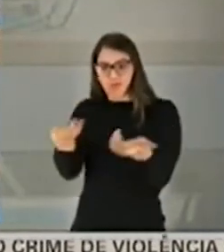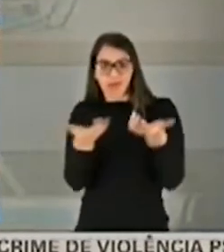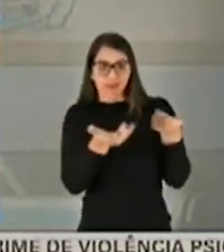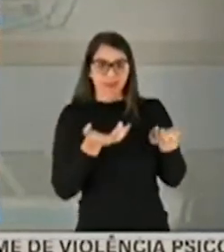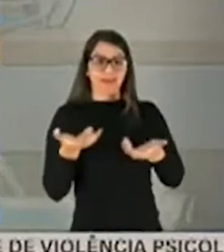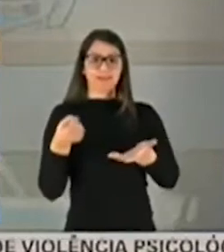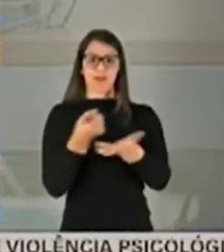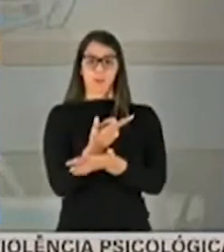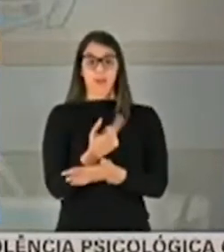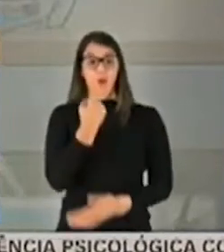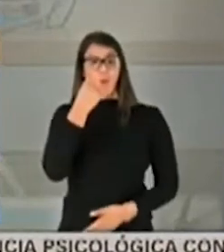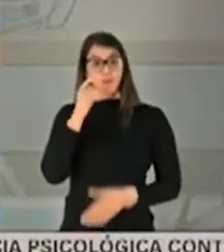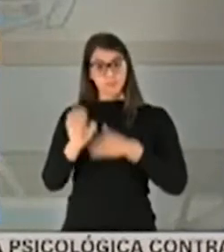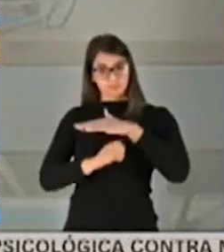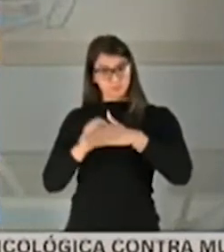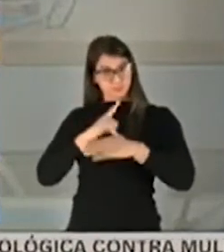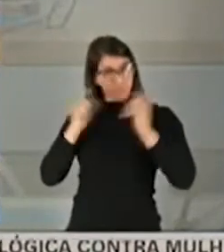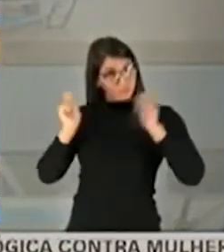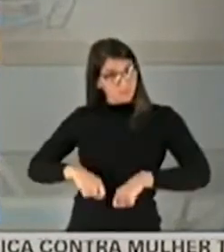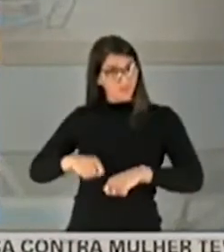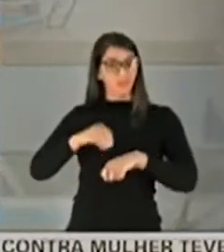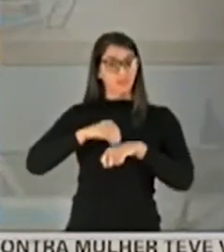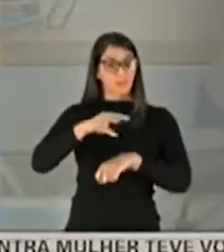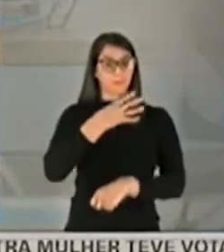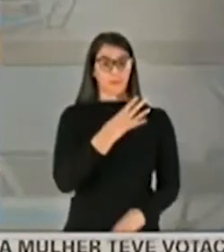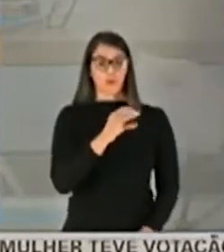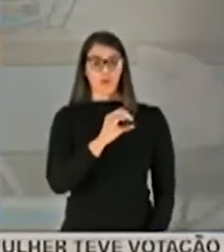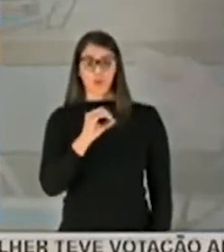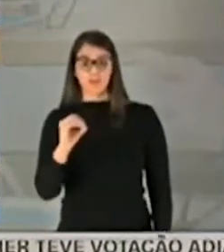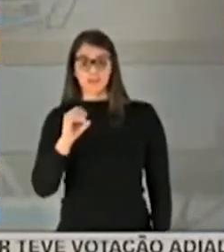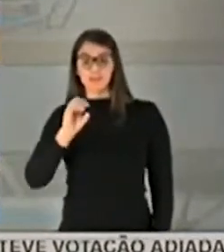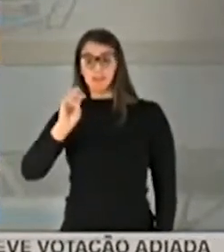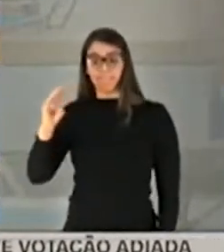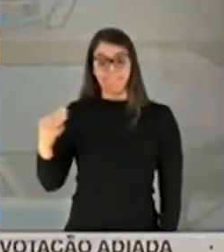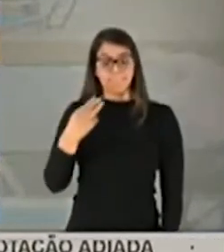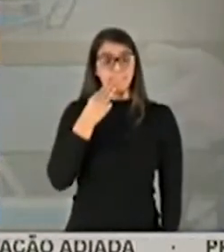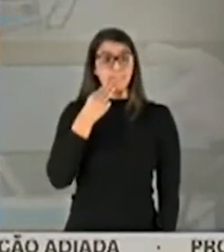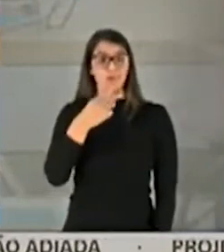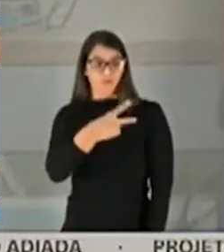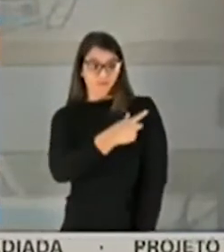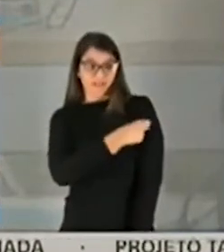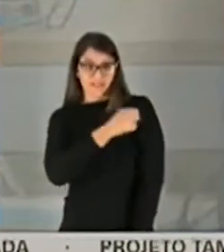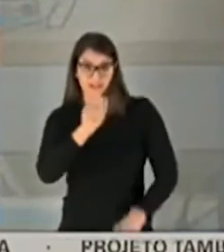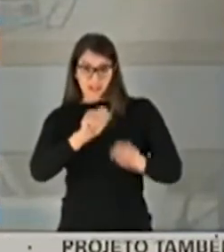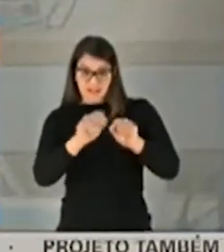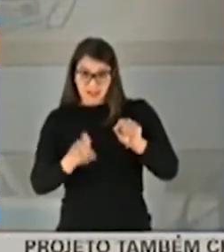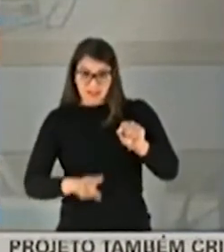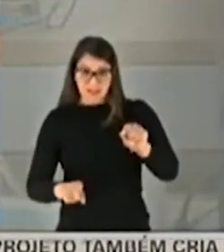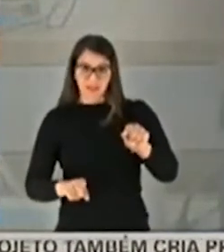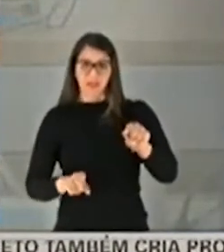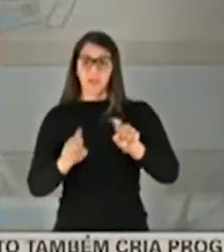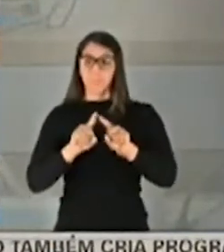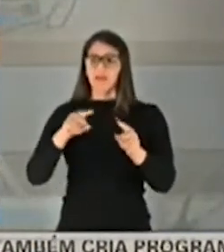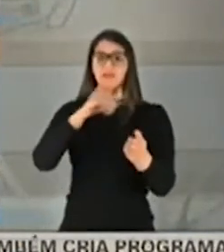tem condições de fornecer 400 milhões de doses da AstraZeneca, quando não só